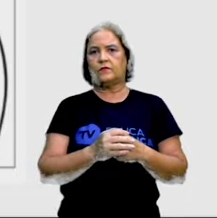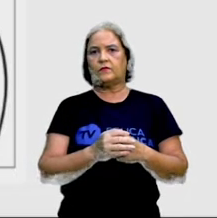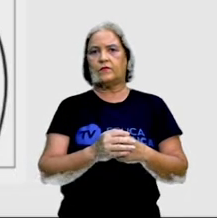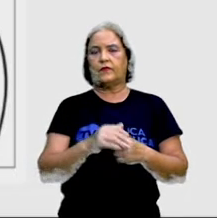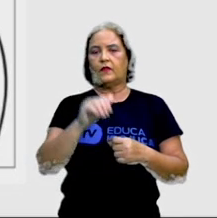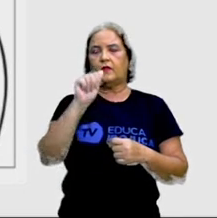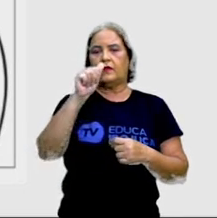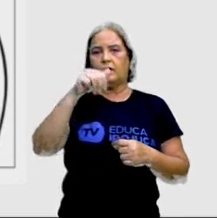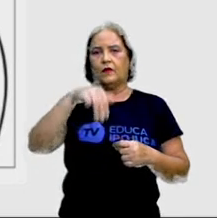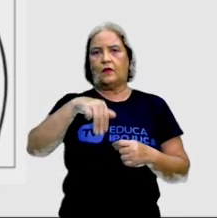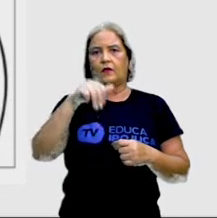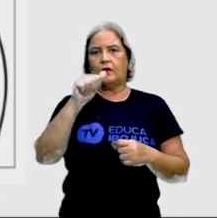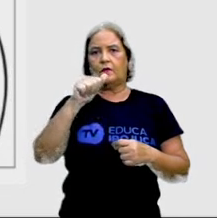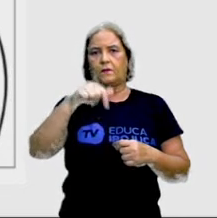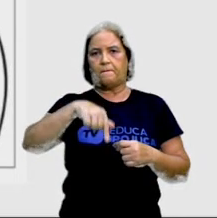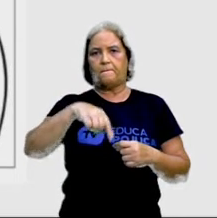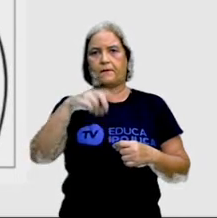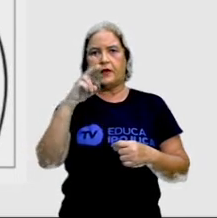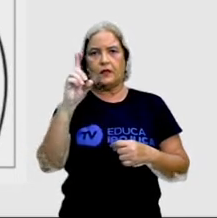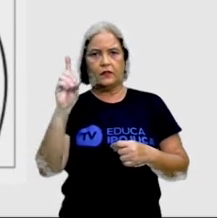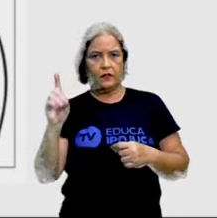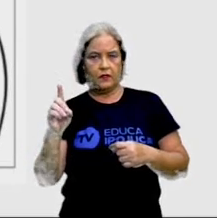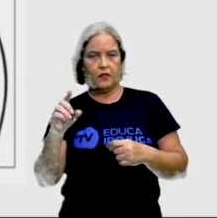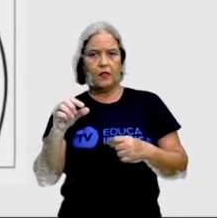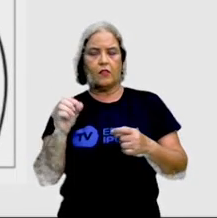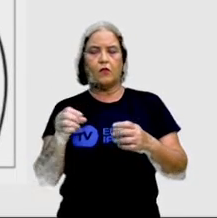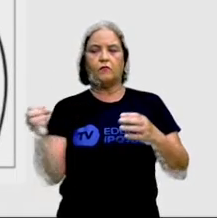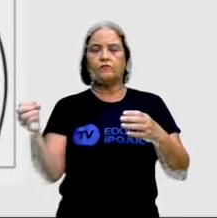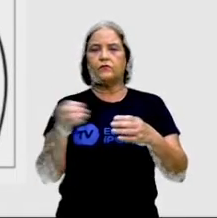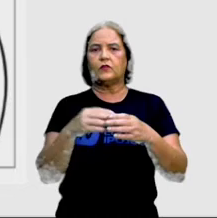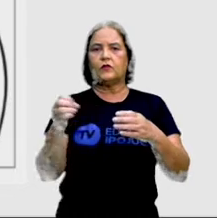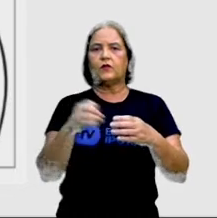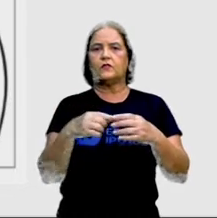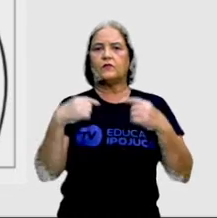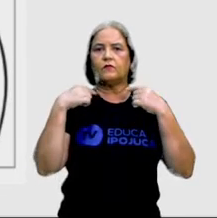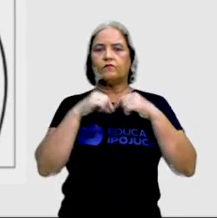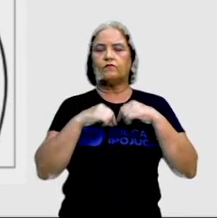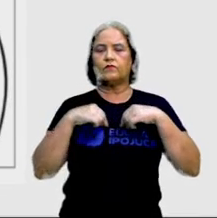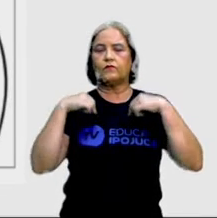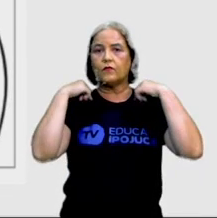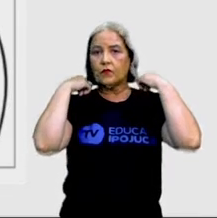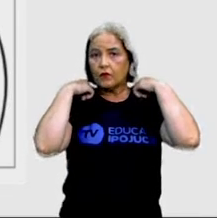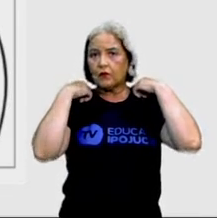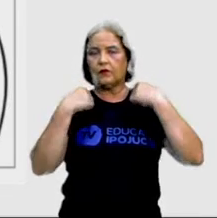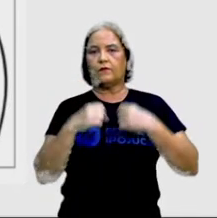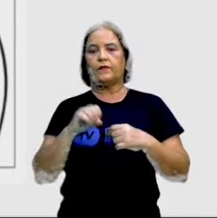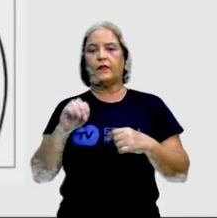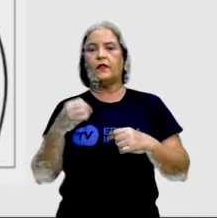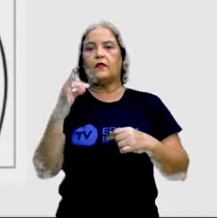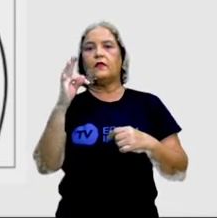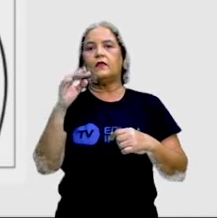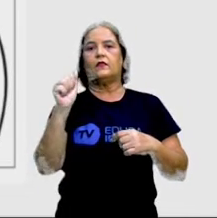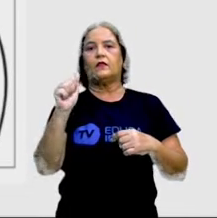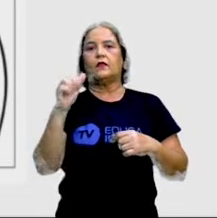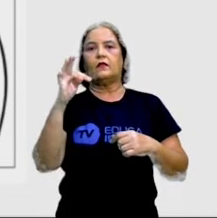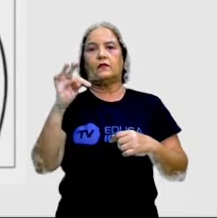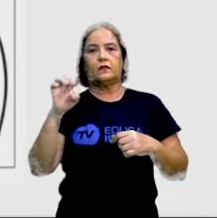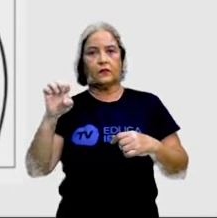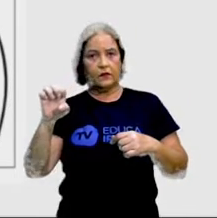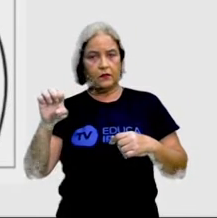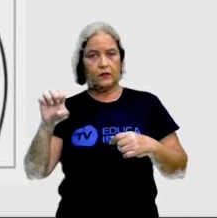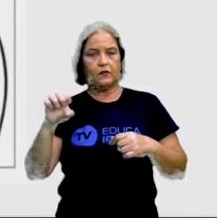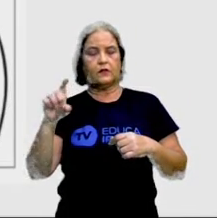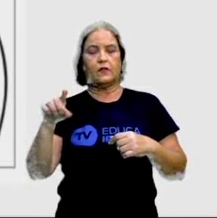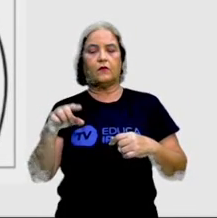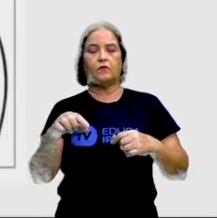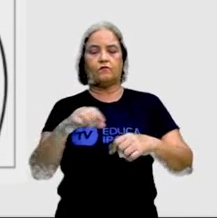Amanda ela possui uma coleção de Colares está que possui uma coleção de pulseiras temos